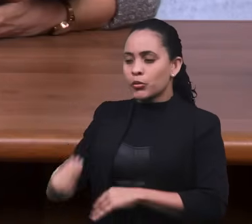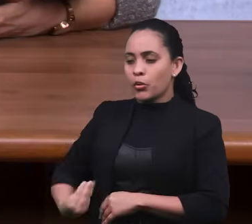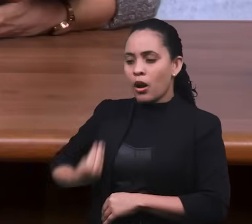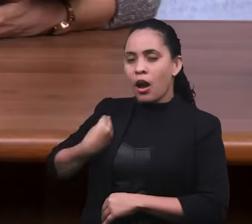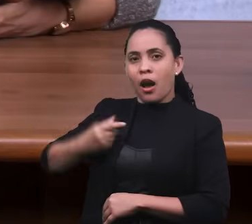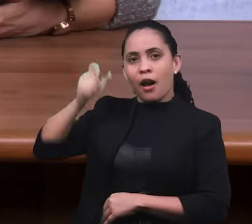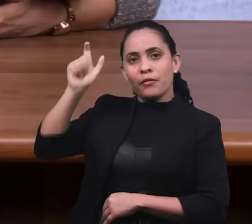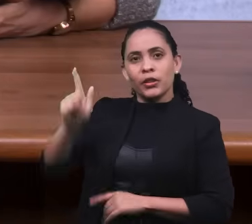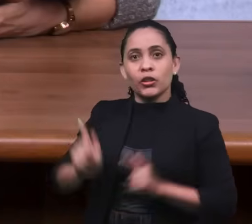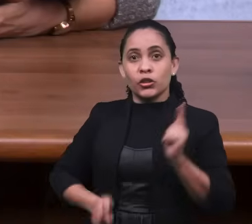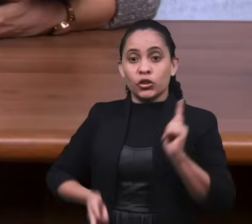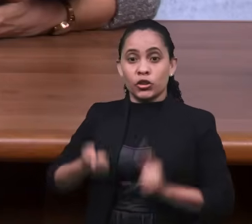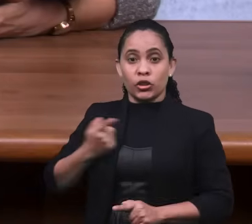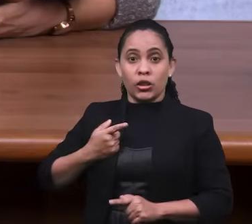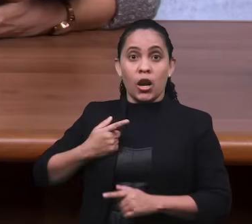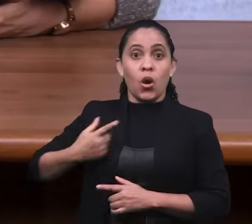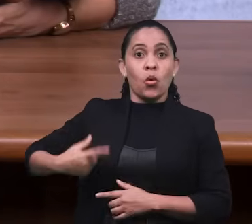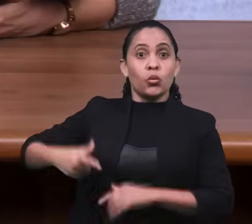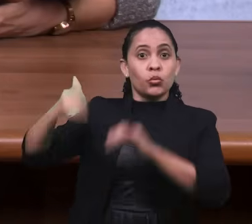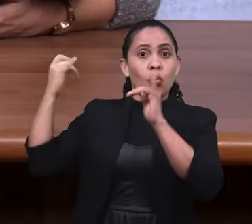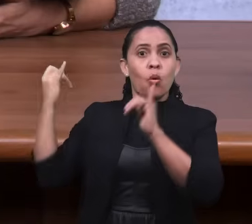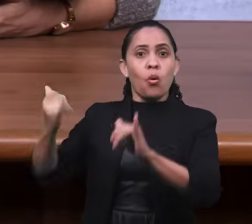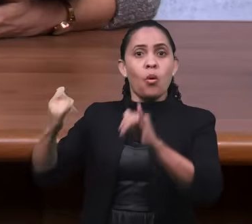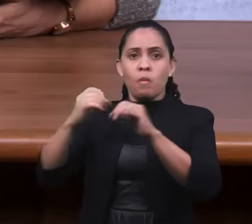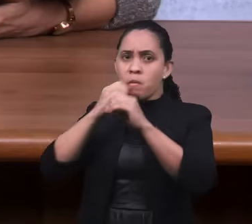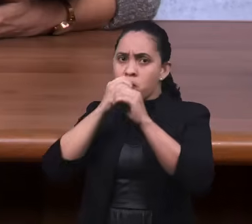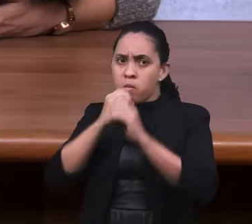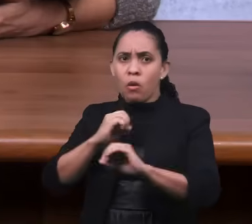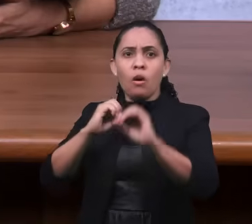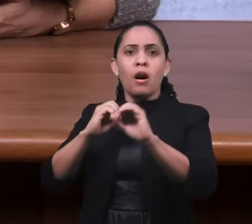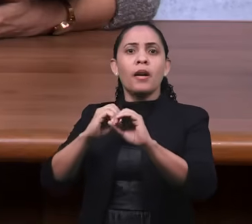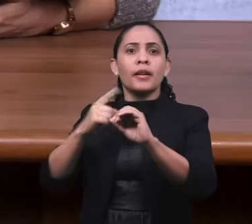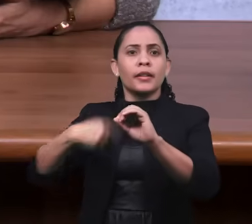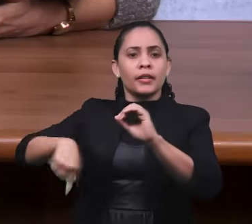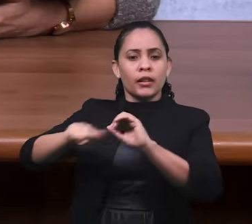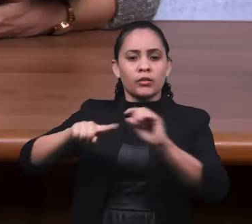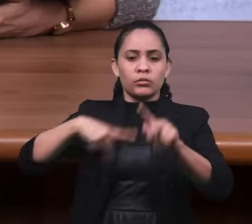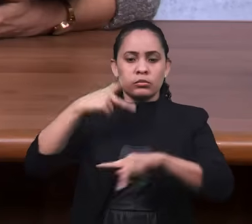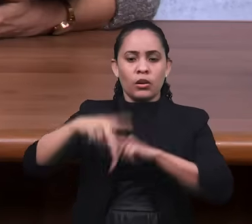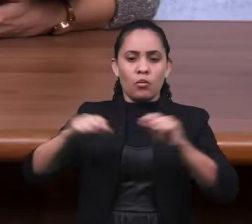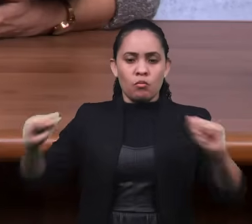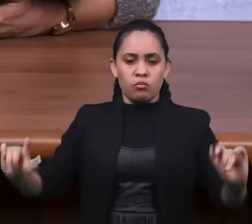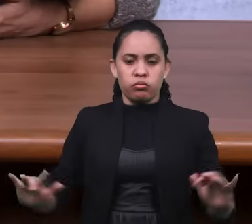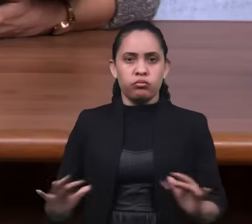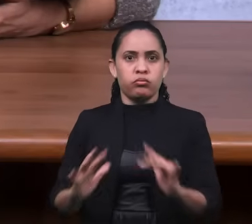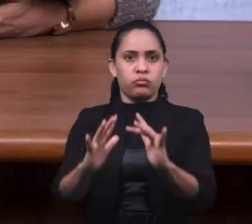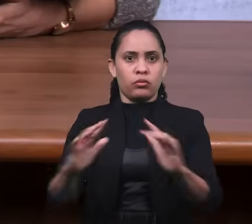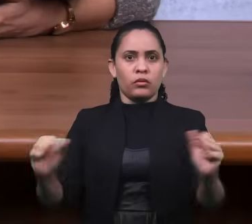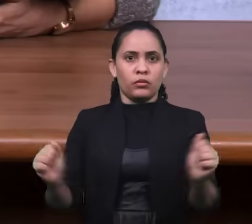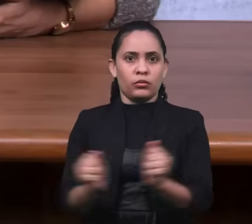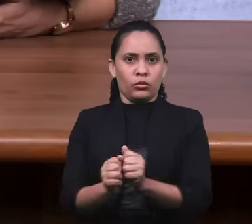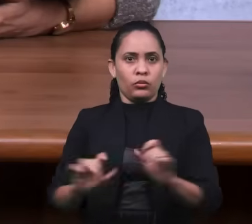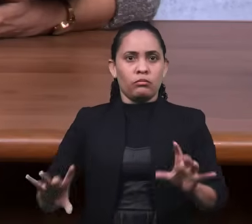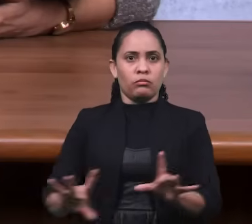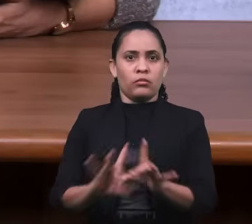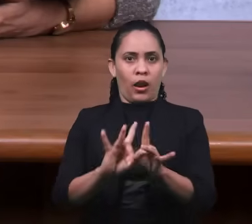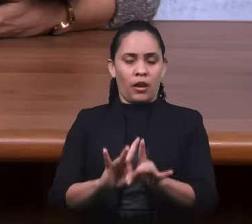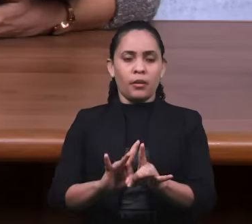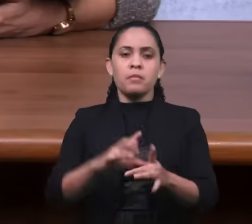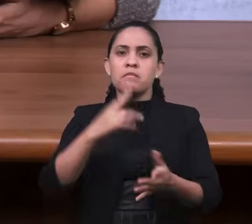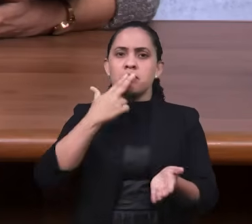a buzina, e os abiezritas se ajuntaram após dele. E enviou